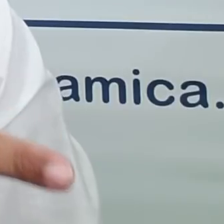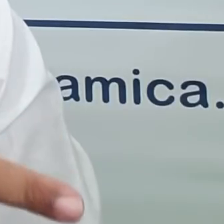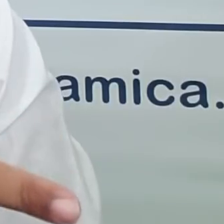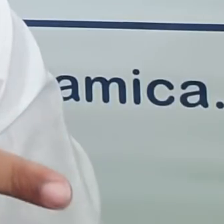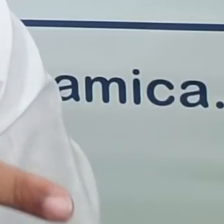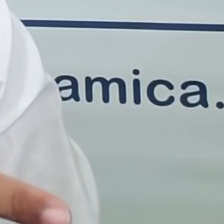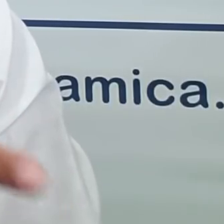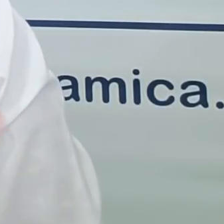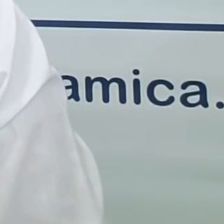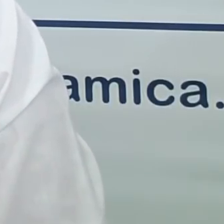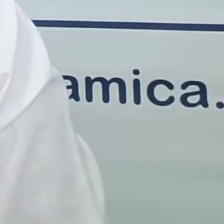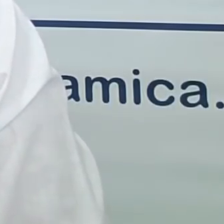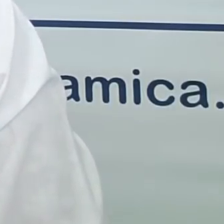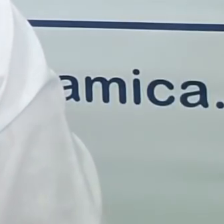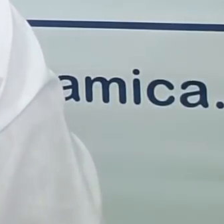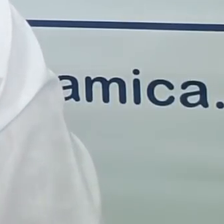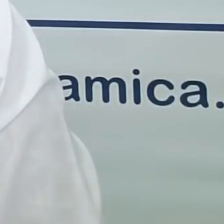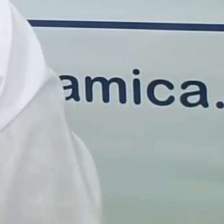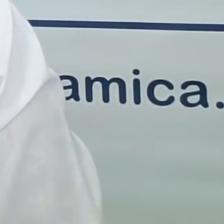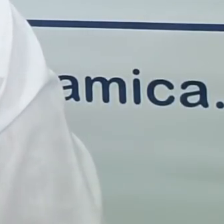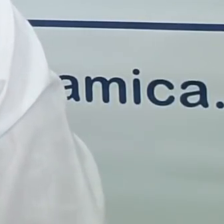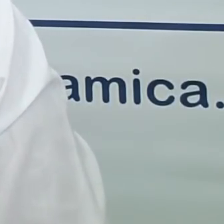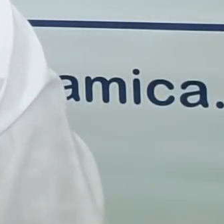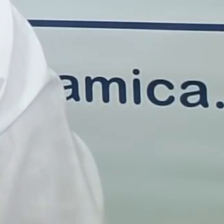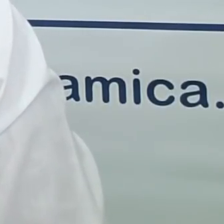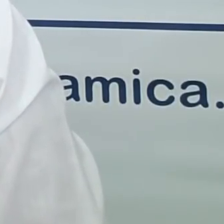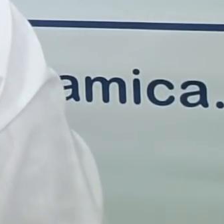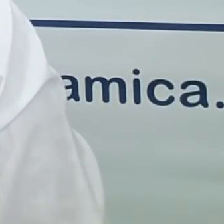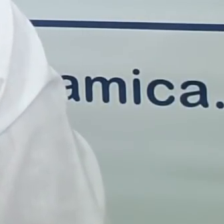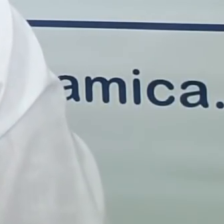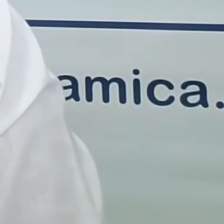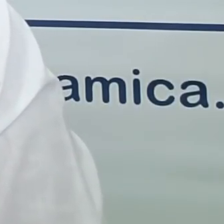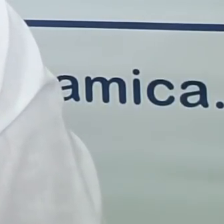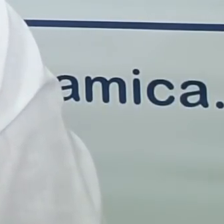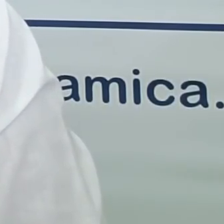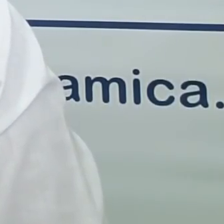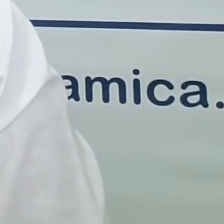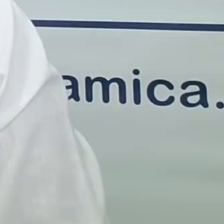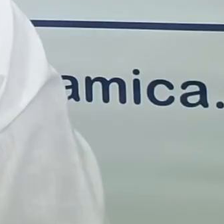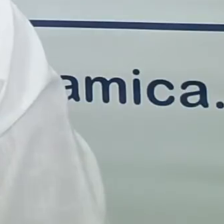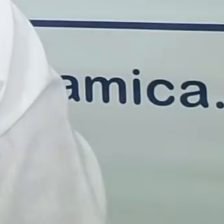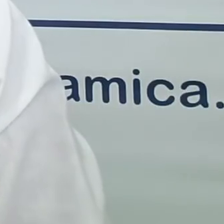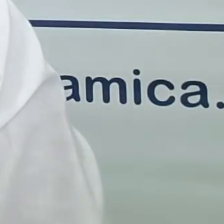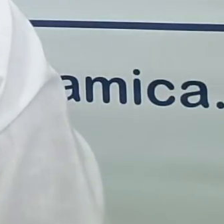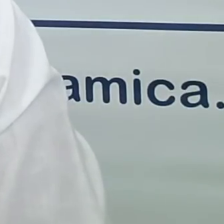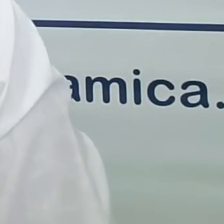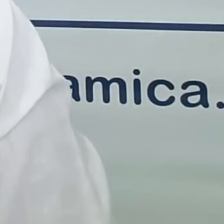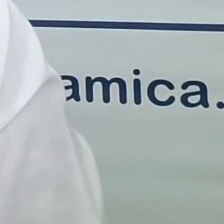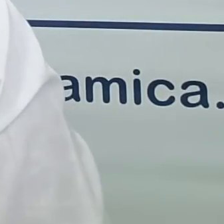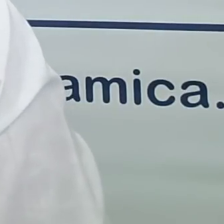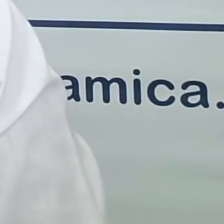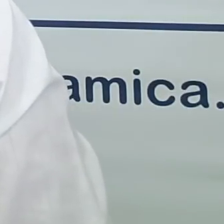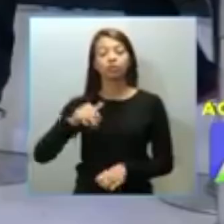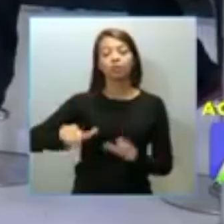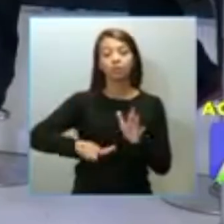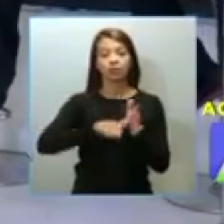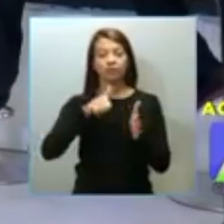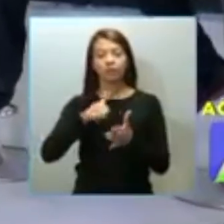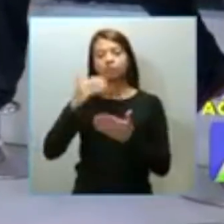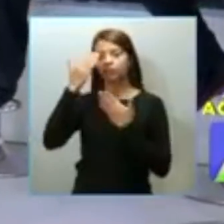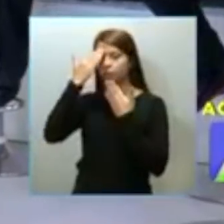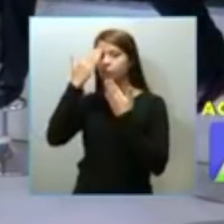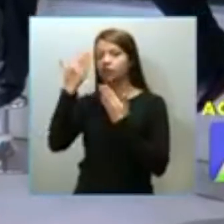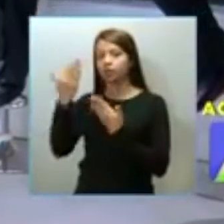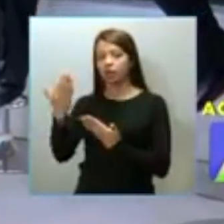está sendo investigado, mas empresários, empresas do setor privado. Não é bem essa a verdade. Passou